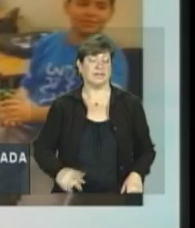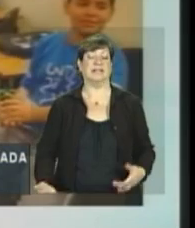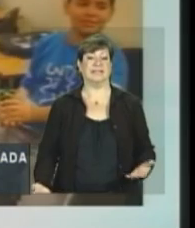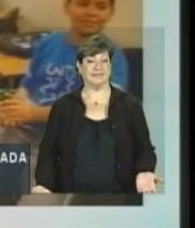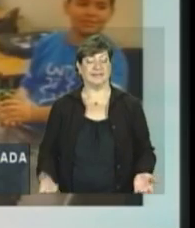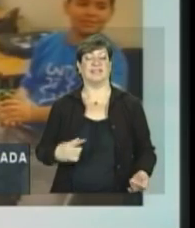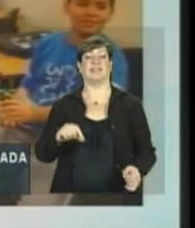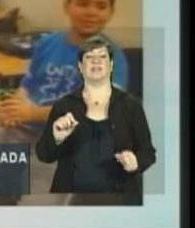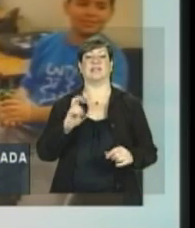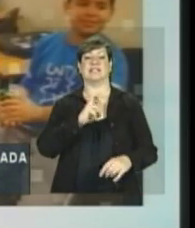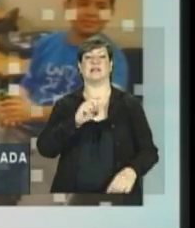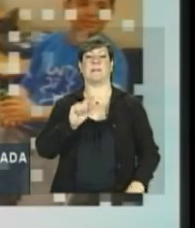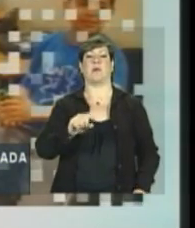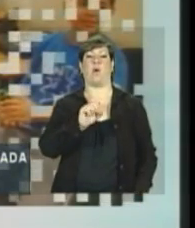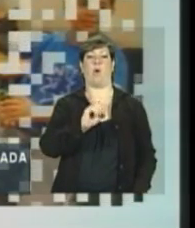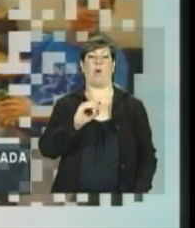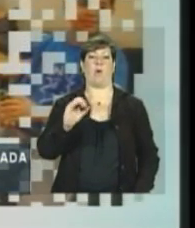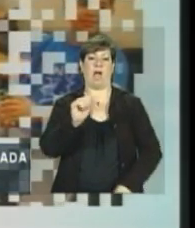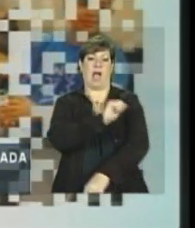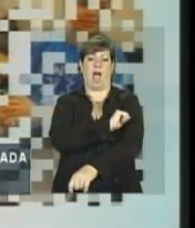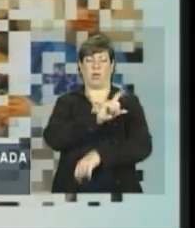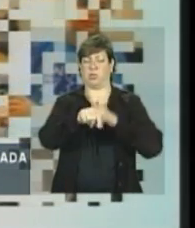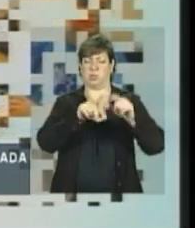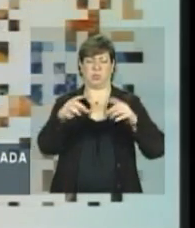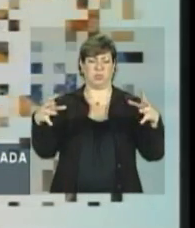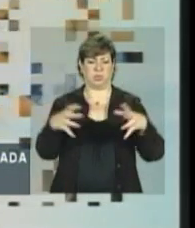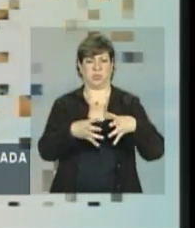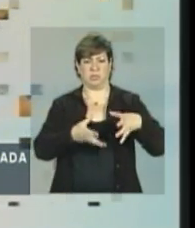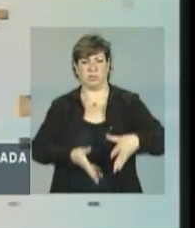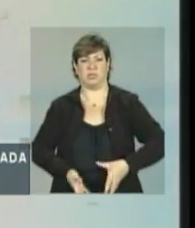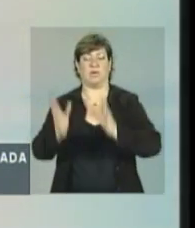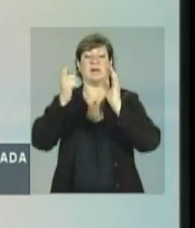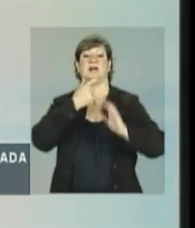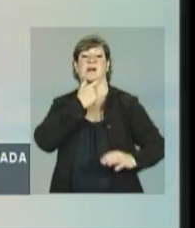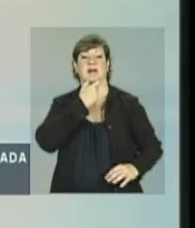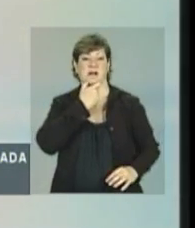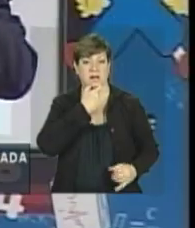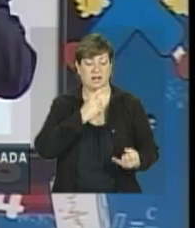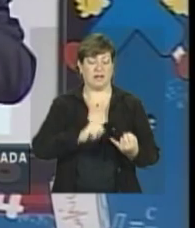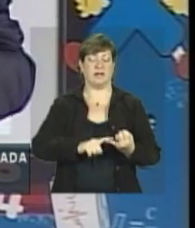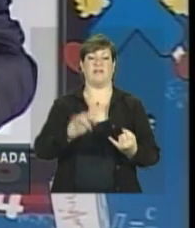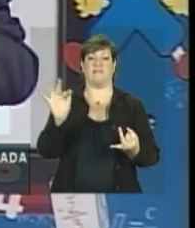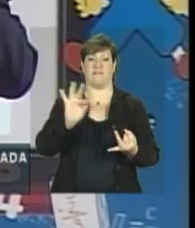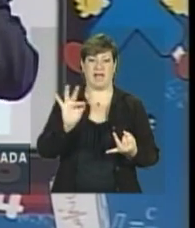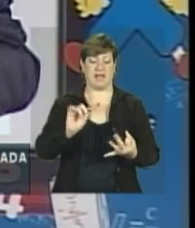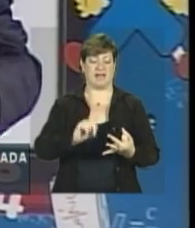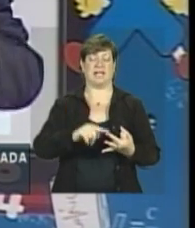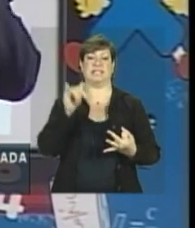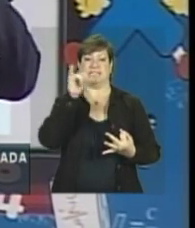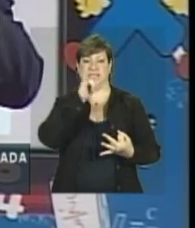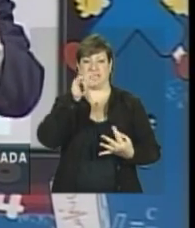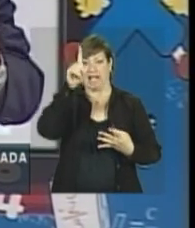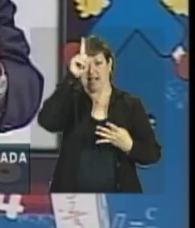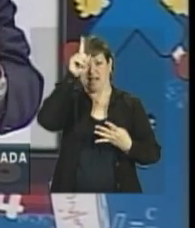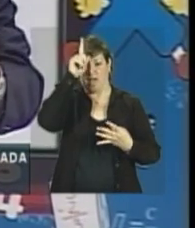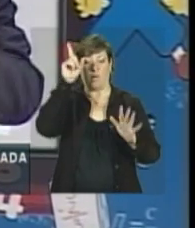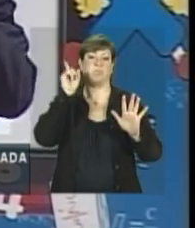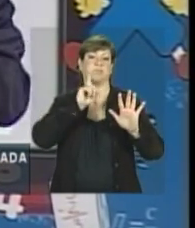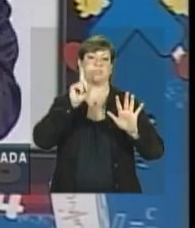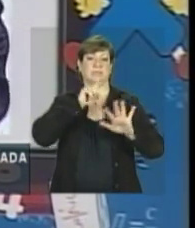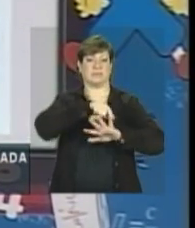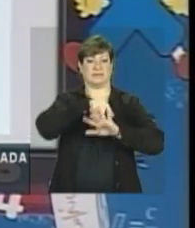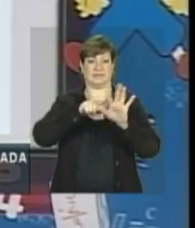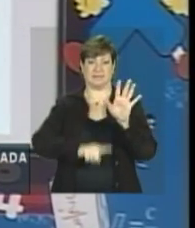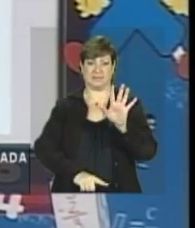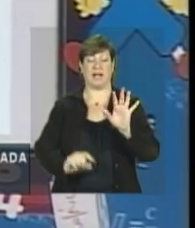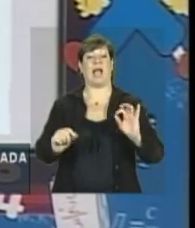Fronteira, 5.800 alunos foram selecionados para a Inglaterra, França, Itália, Alemanha e Estados Unidos. E